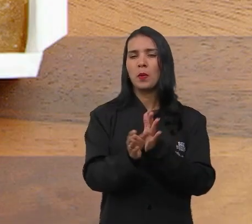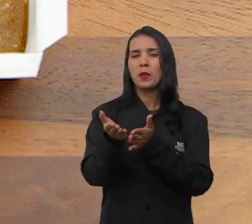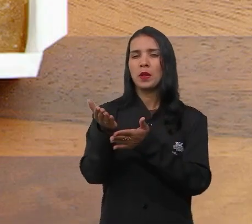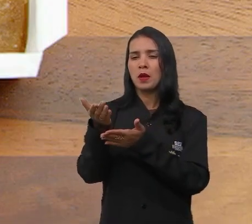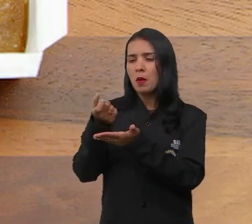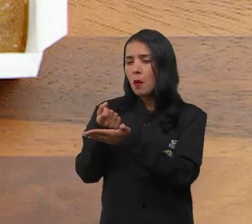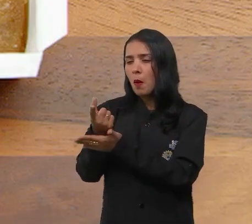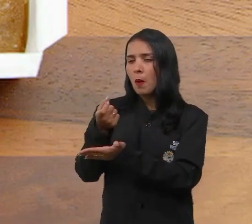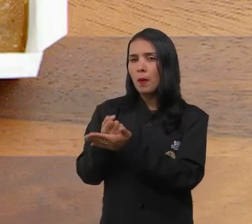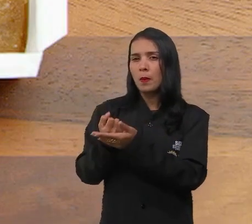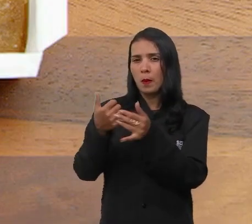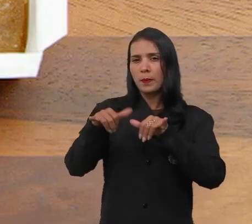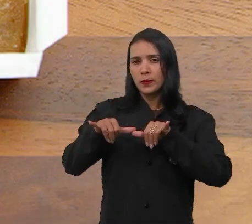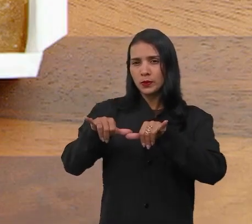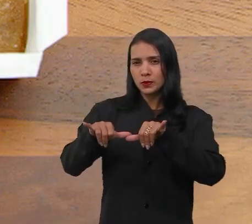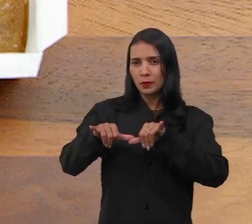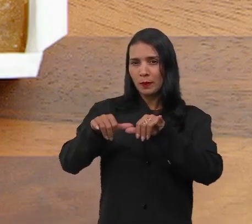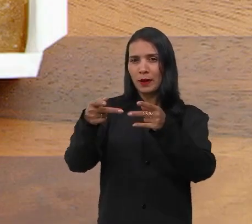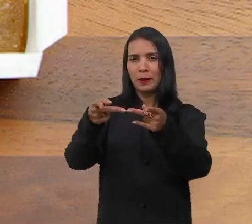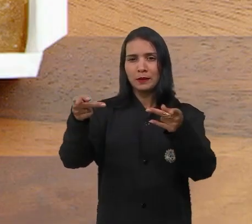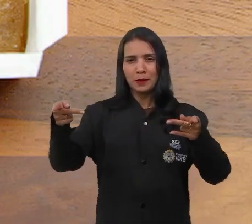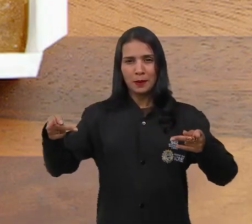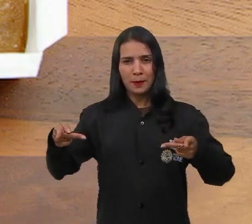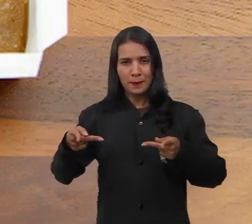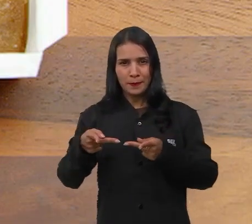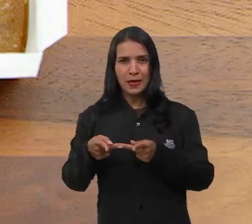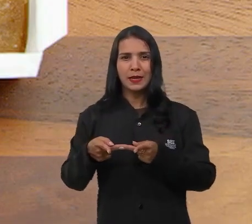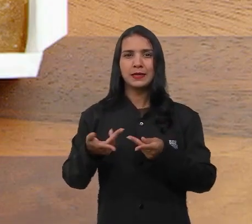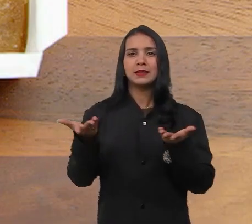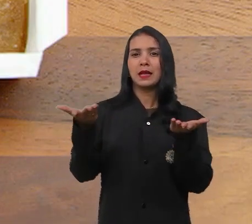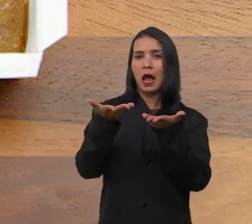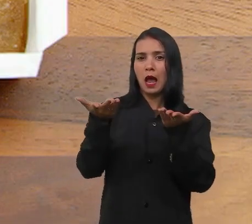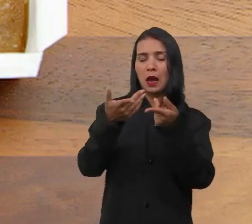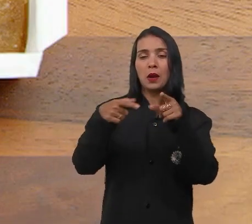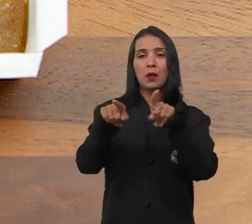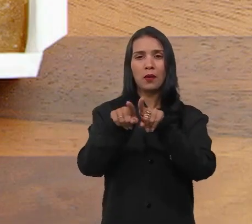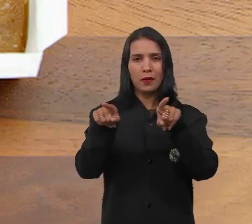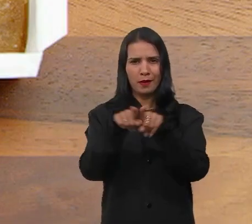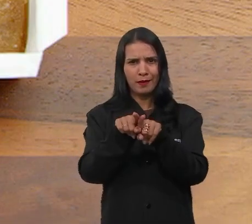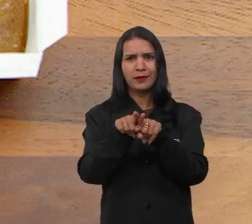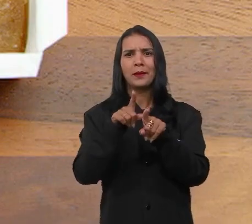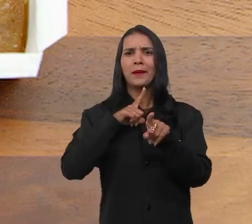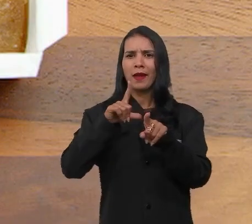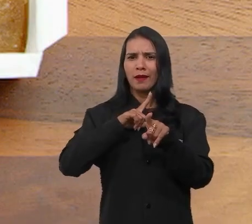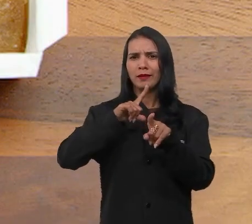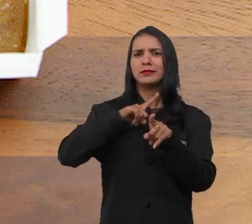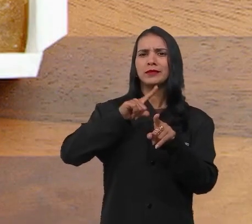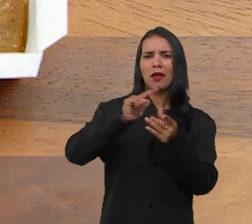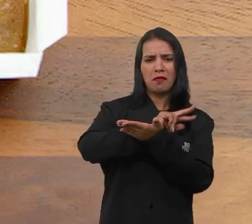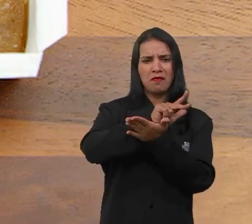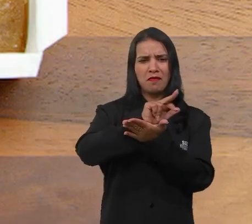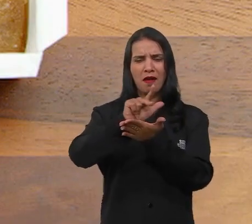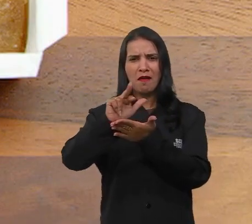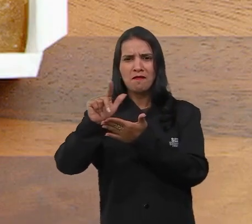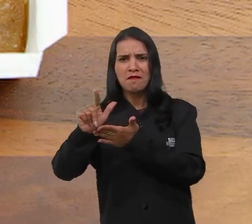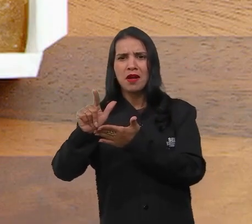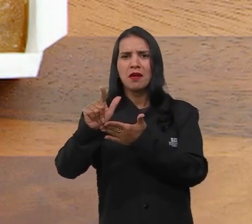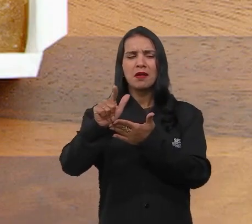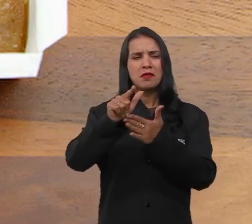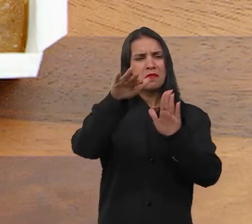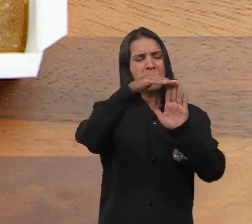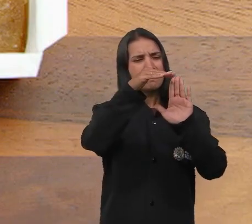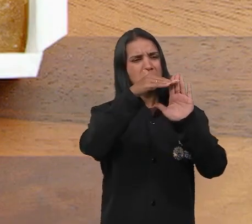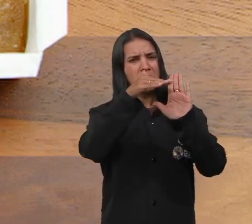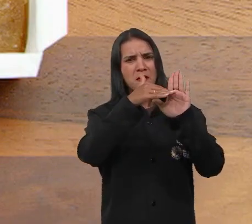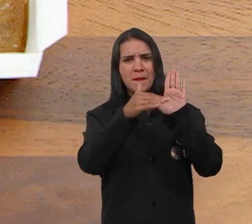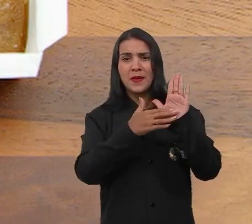as pizzas, né? E mais recentemente tem aparecido que também a questão das refeições ali, né, para serem esquentadas